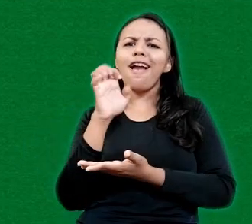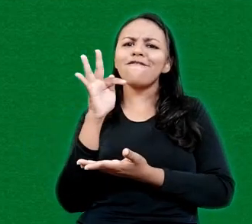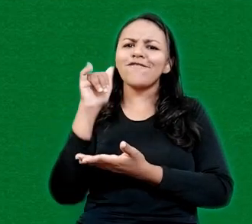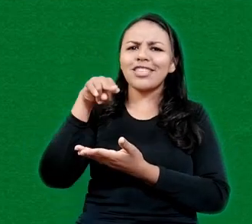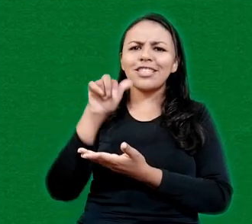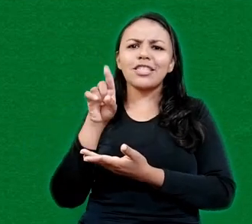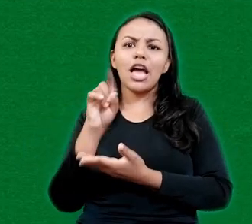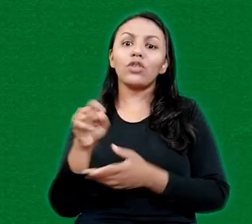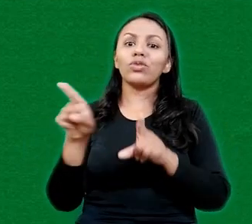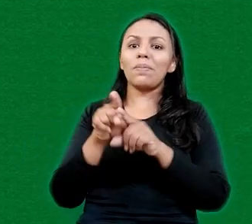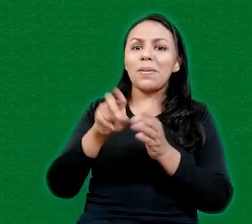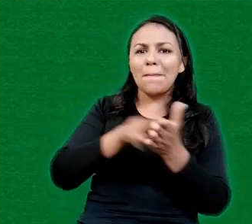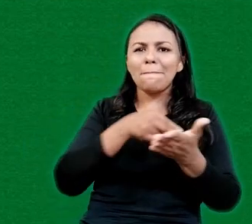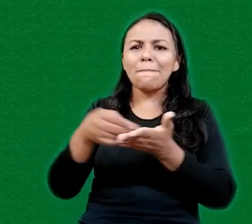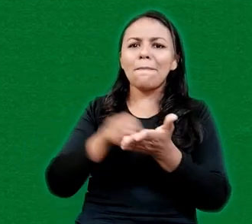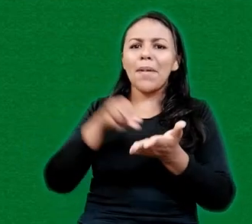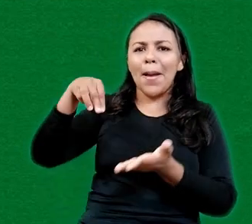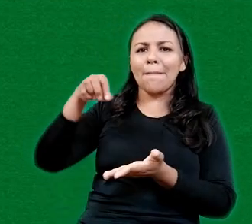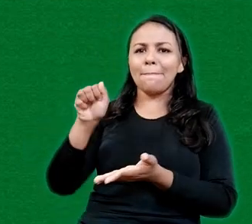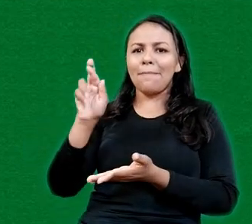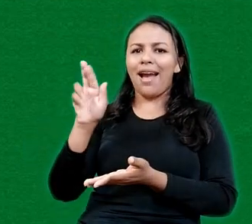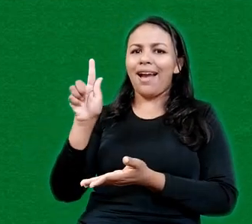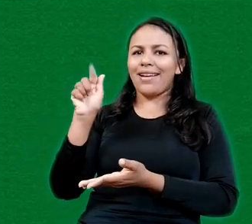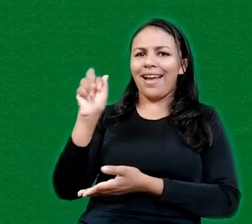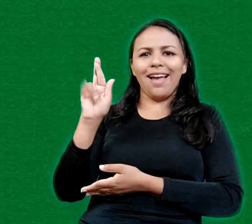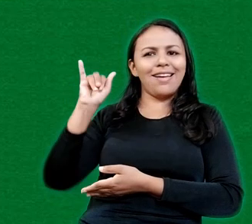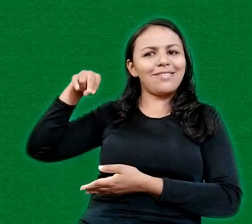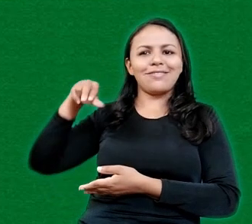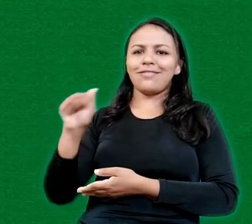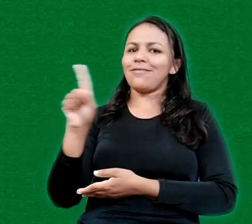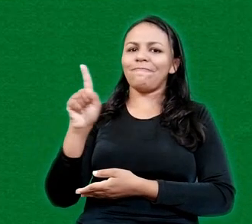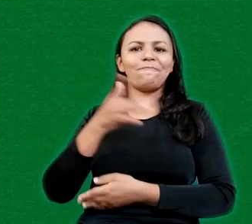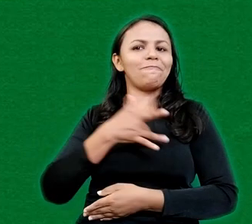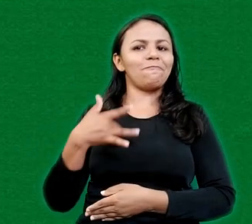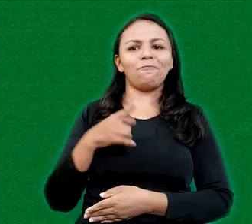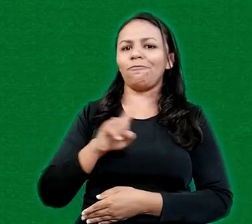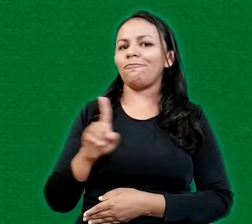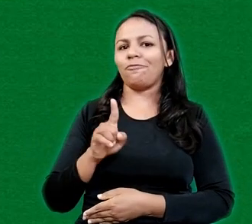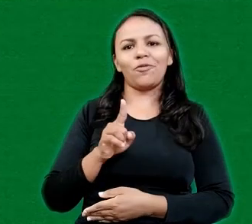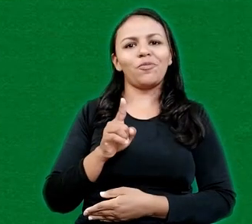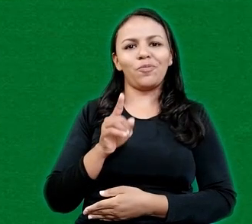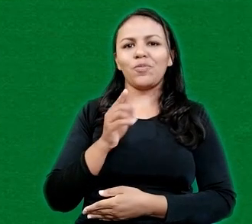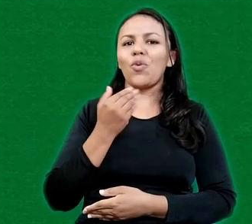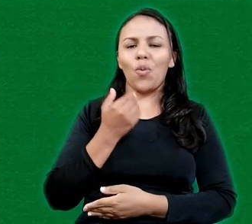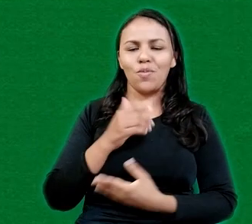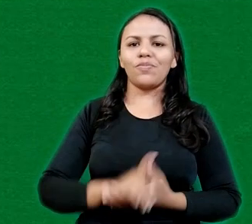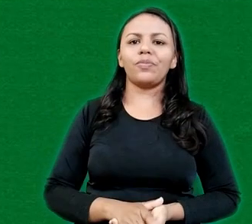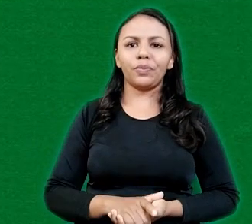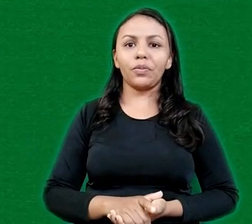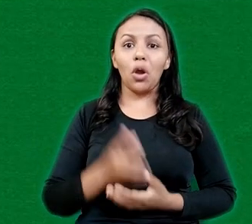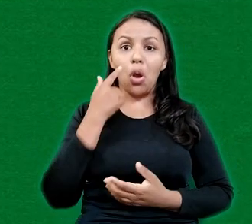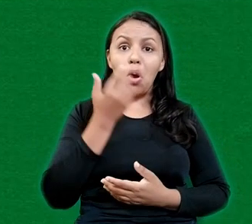Nós temos a margarina, que também não é saudável para que se faça esse consumo. E aqui a gente